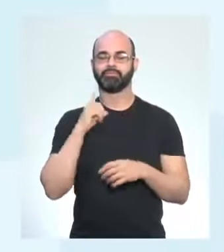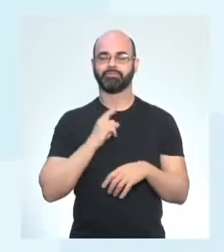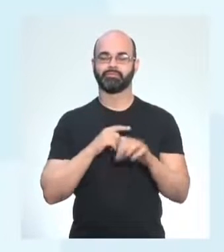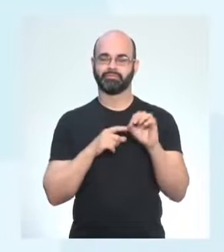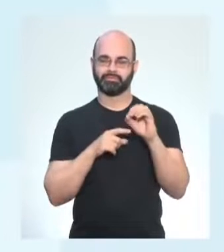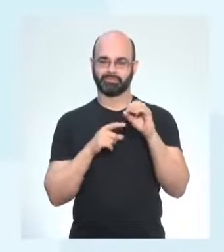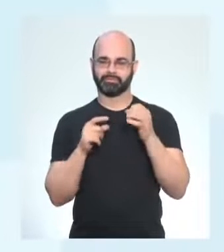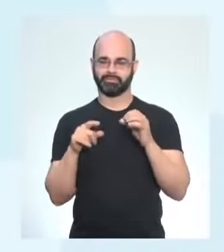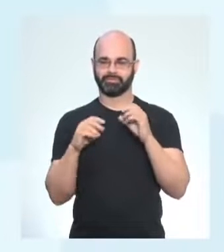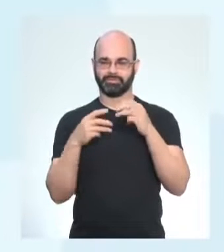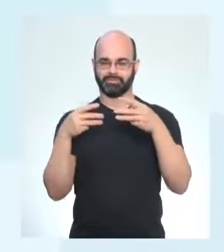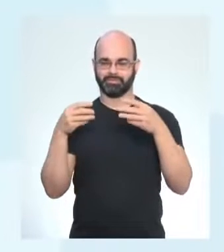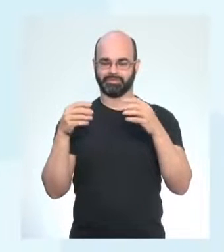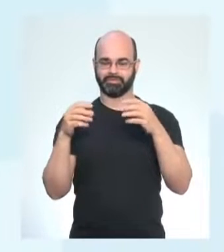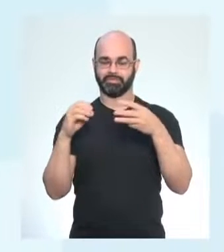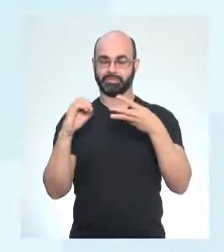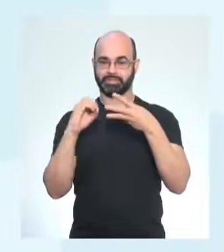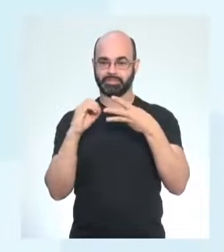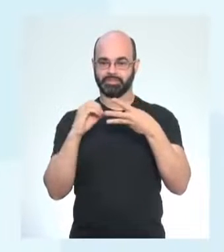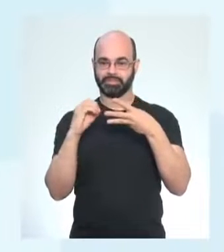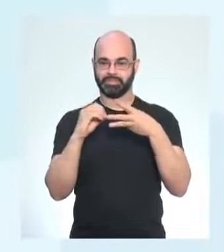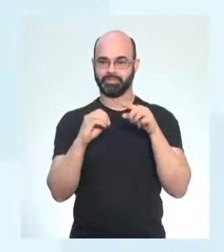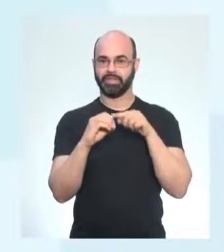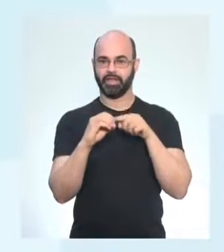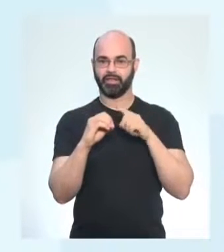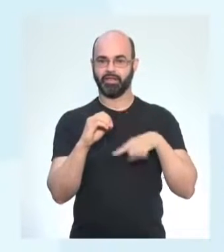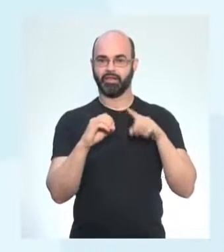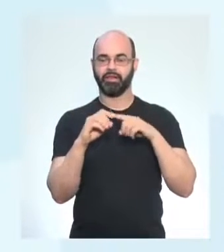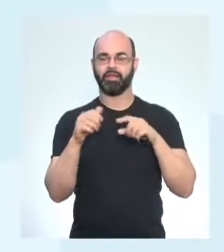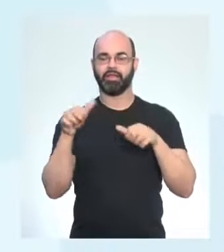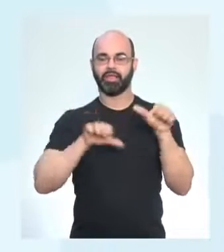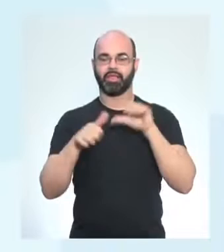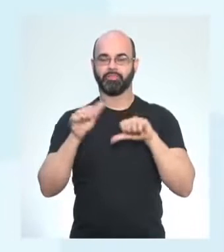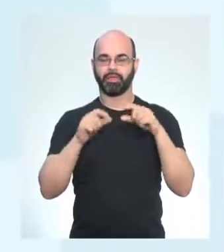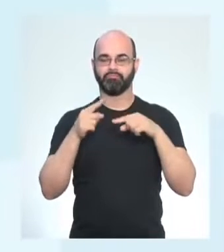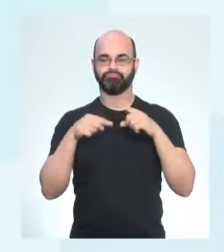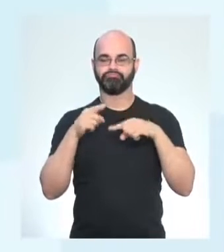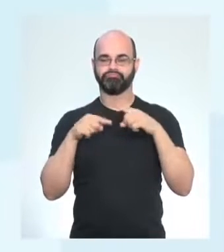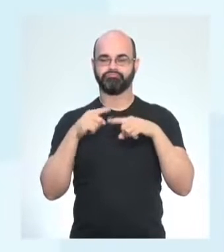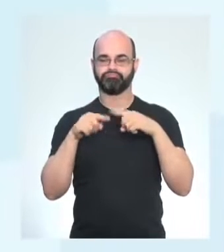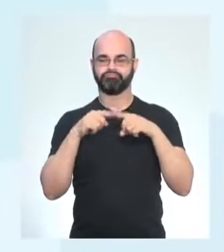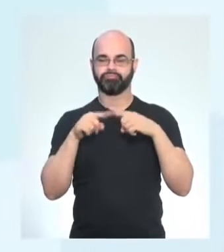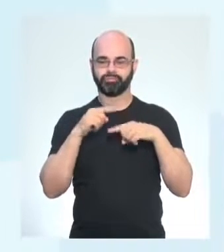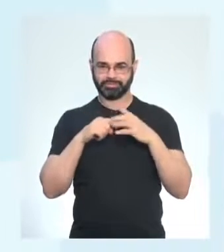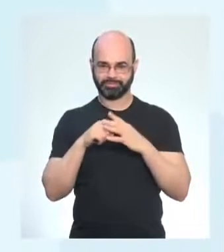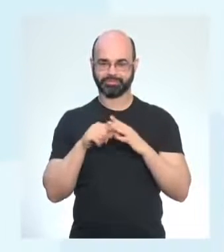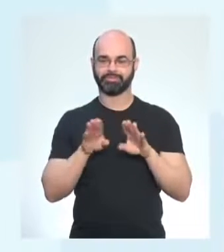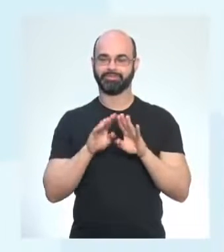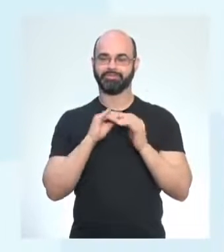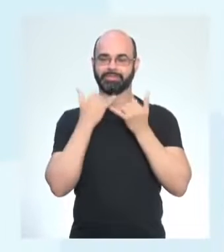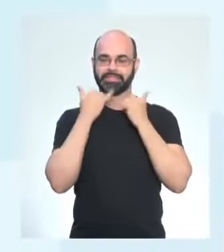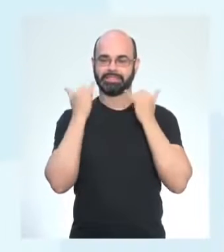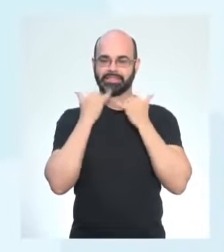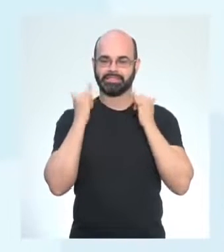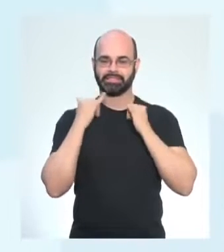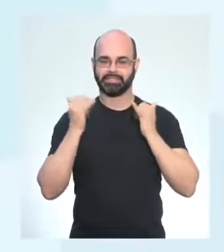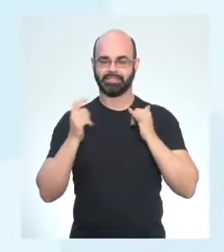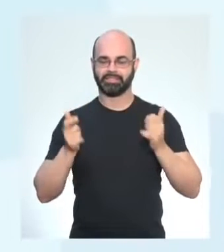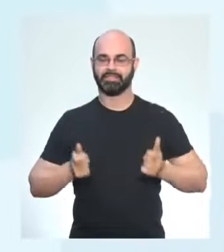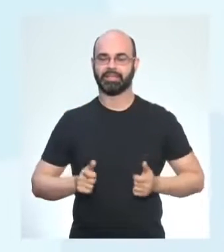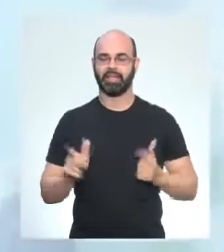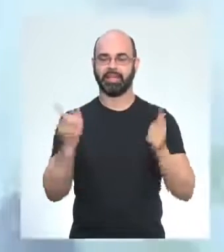São as reações químicas que acontecem dentro da célula. Vai estar diretamente relacionado ao gasto de energia, né? A pessoa pode